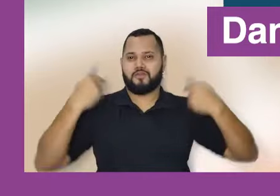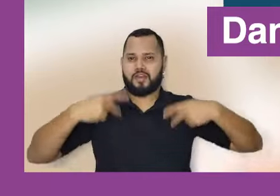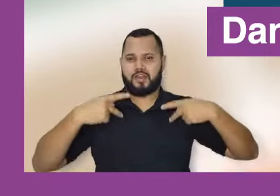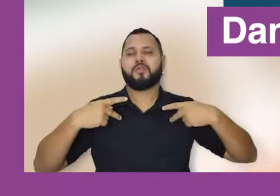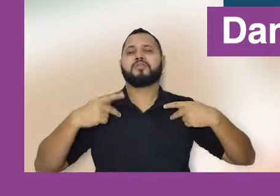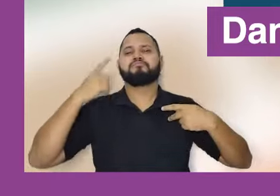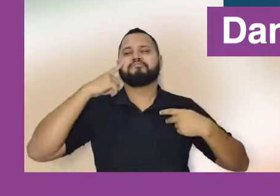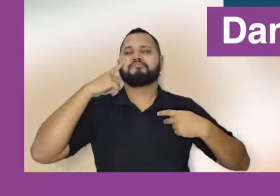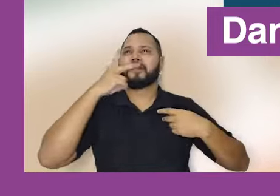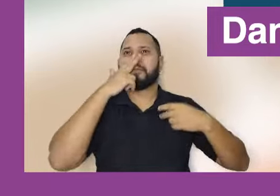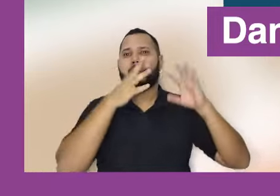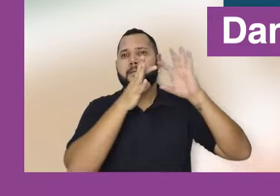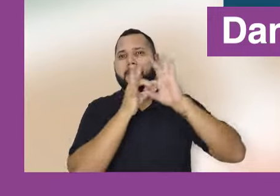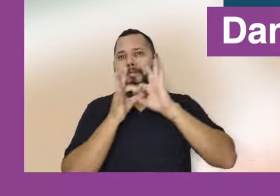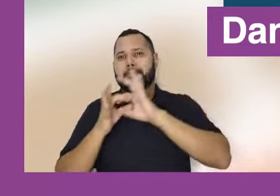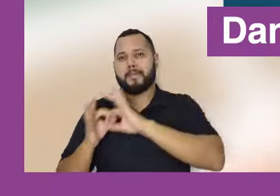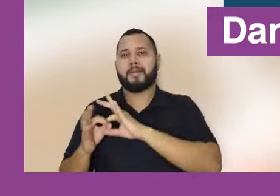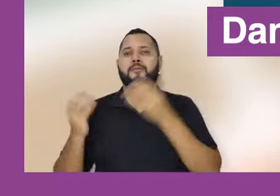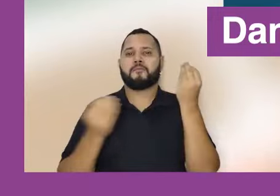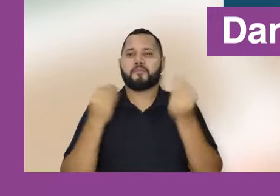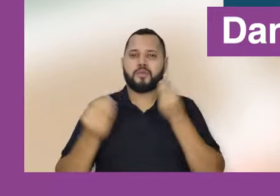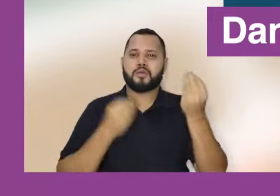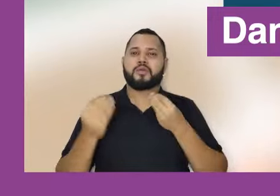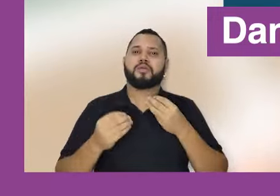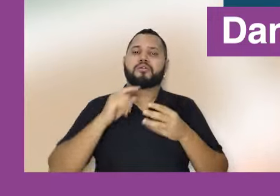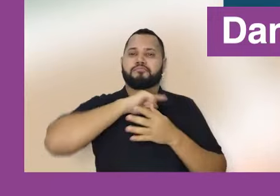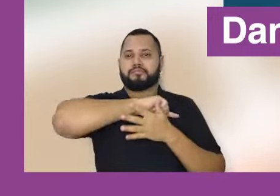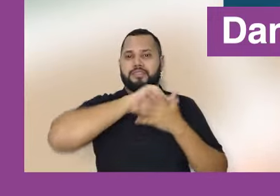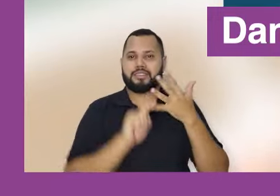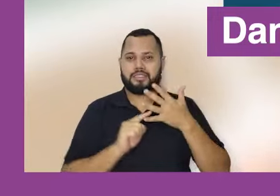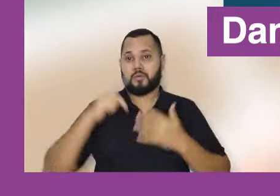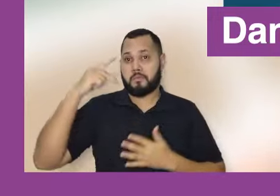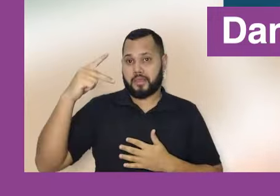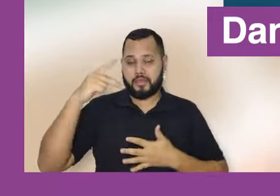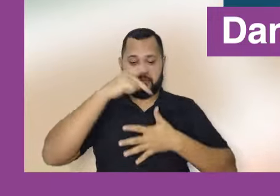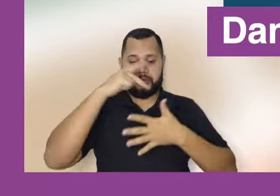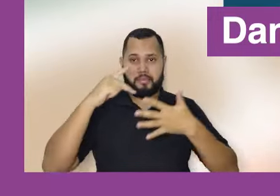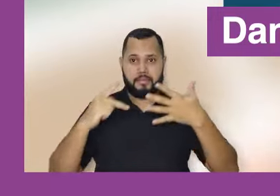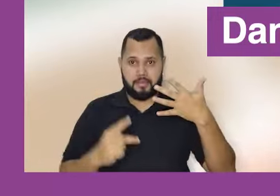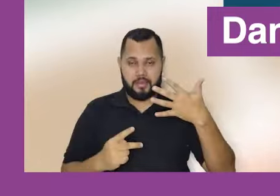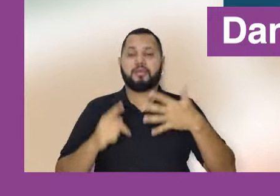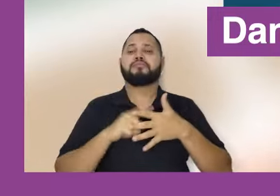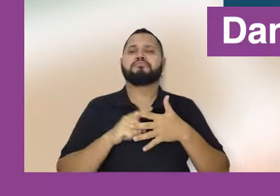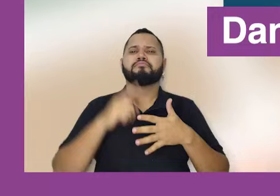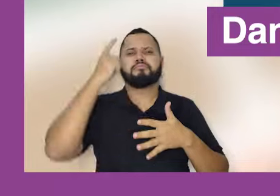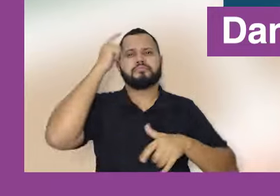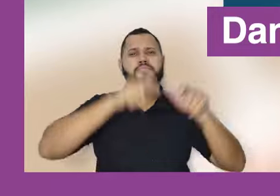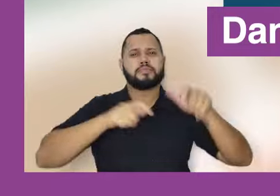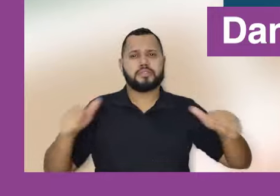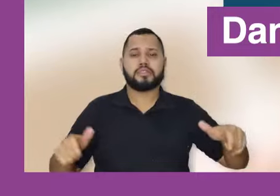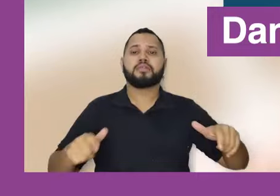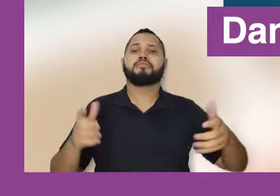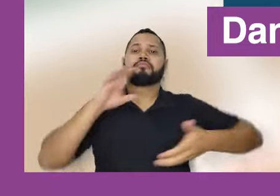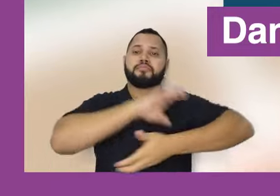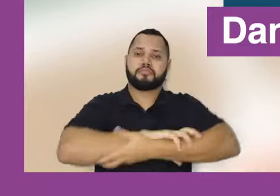gente traz um encadeamento de todos os pilares né dos Cinco Peixes que o festival está abordando de pessoas parcerias pela